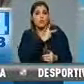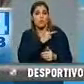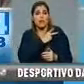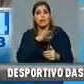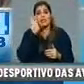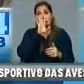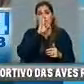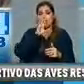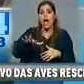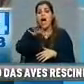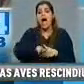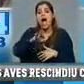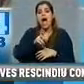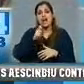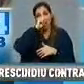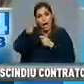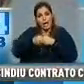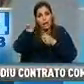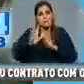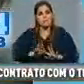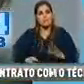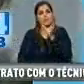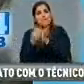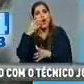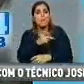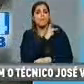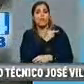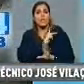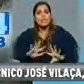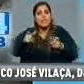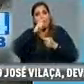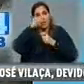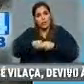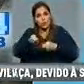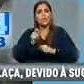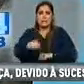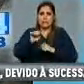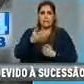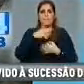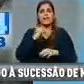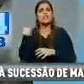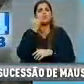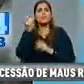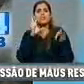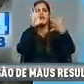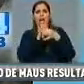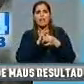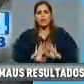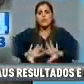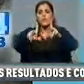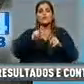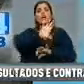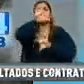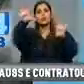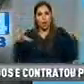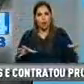agricultura. Claro, não. E não só isso. Temos que ter também as instituições que estão ligadas ao desenvolvimento regional